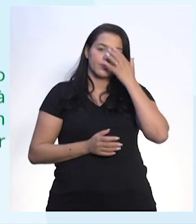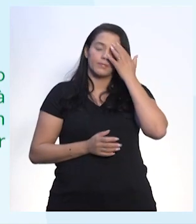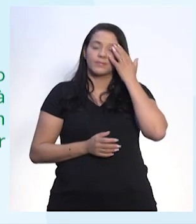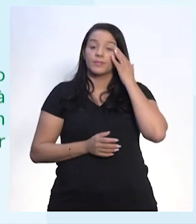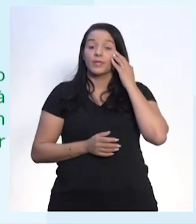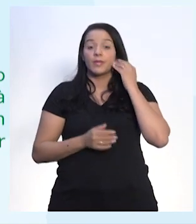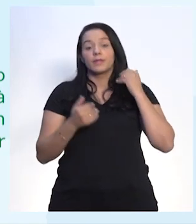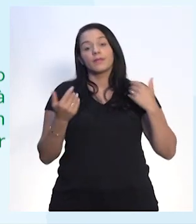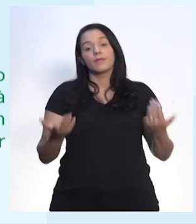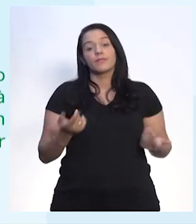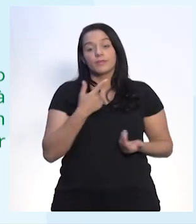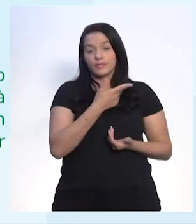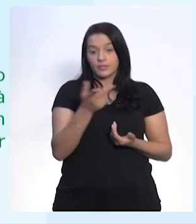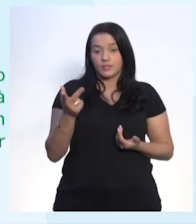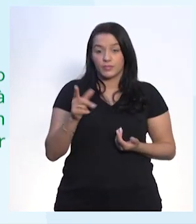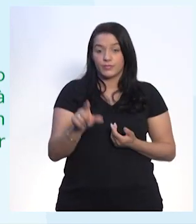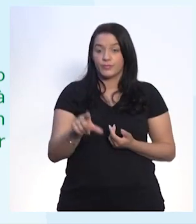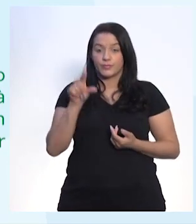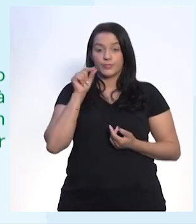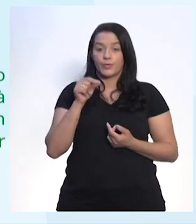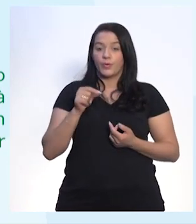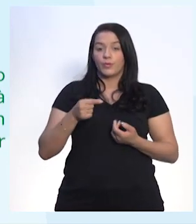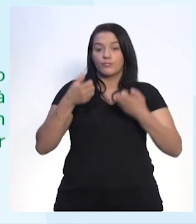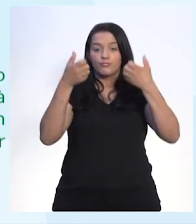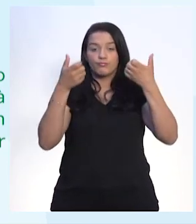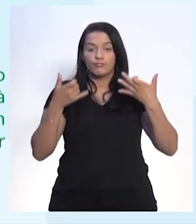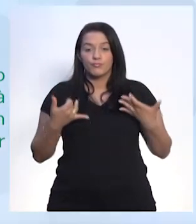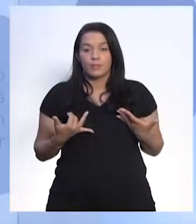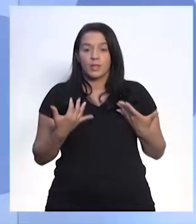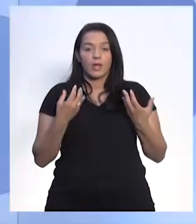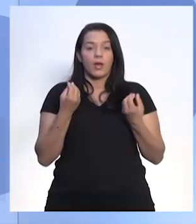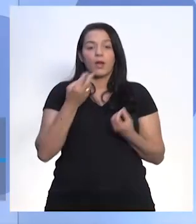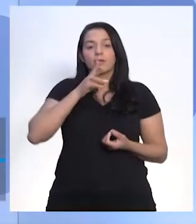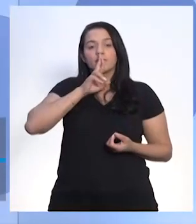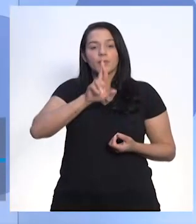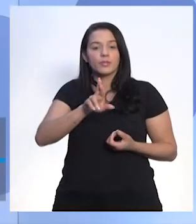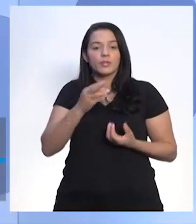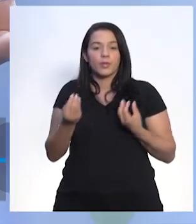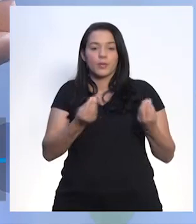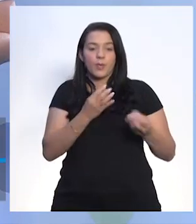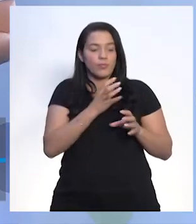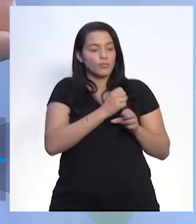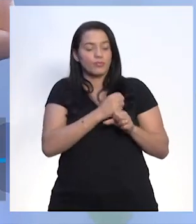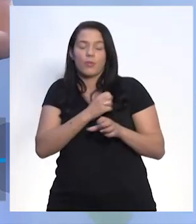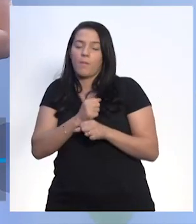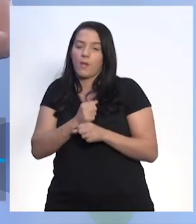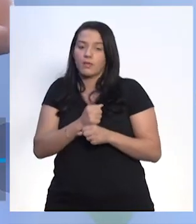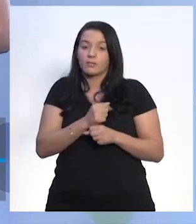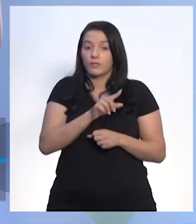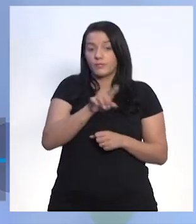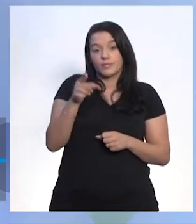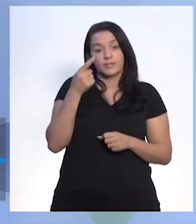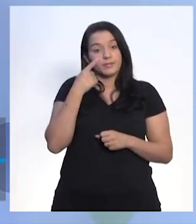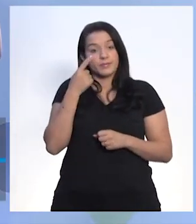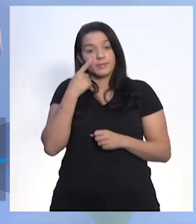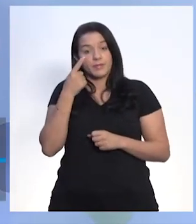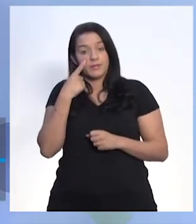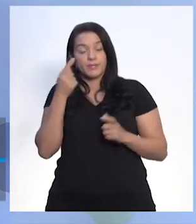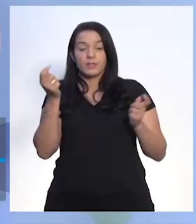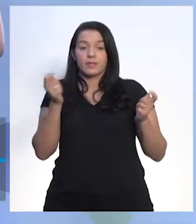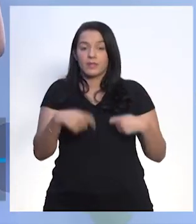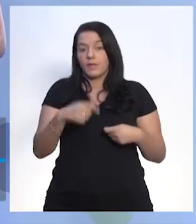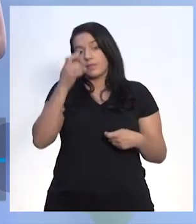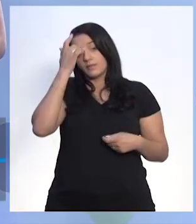feita a proporção de forma correta, né? Sim, tenho que sempre tomar cuidado com essa questão da proporção, de como